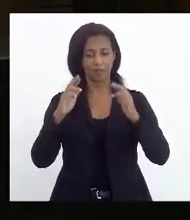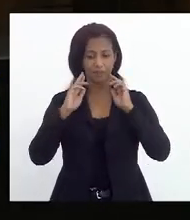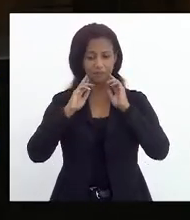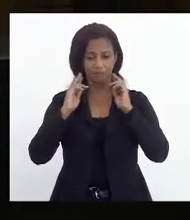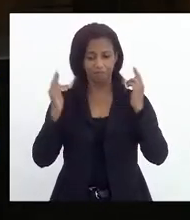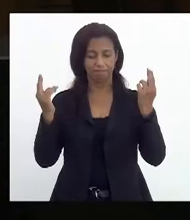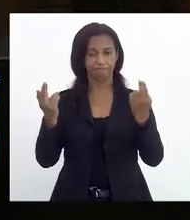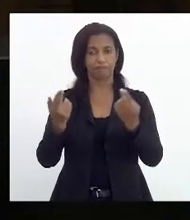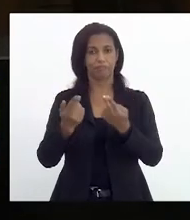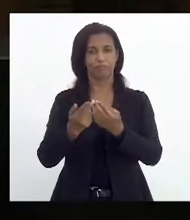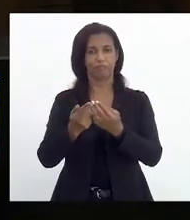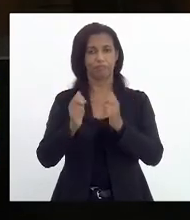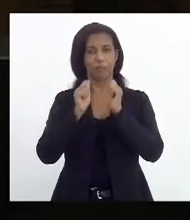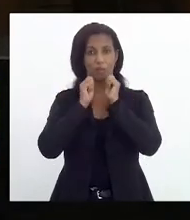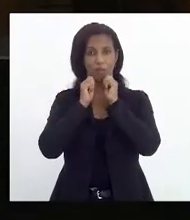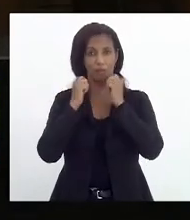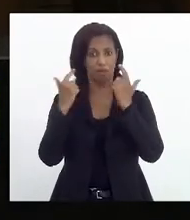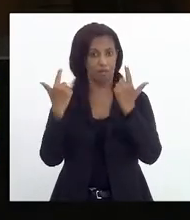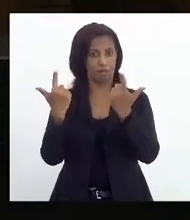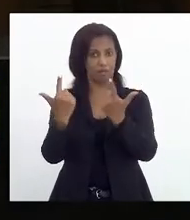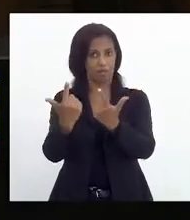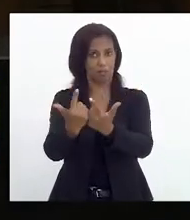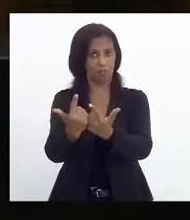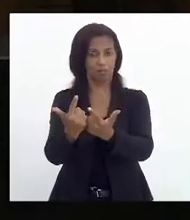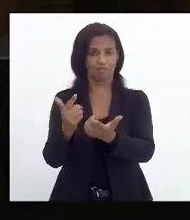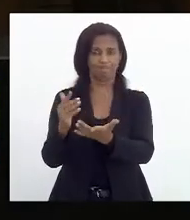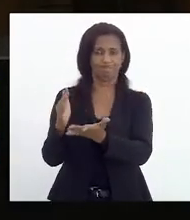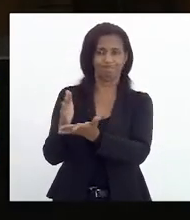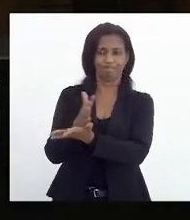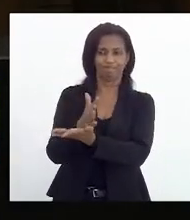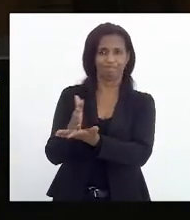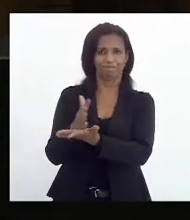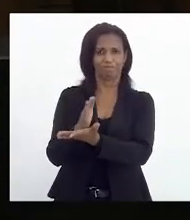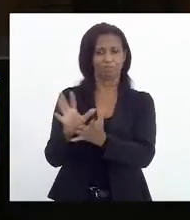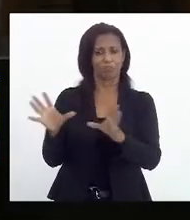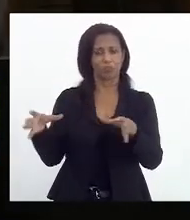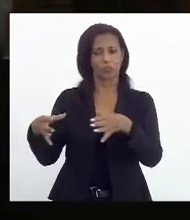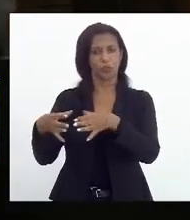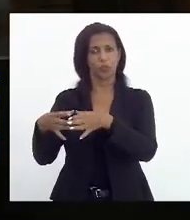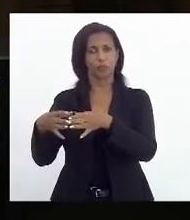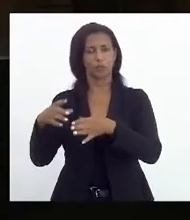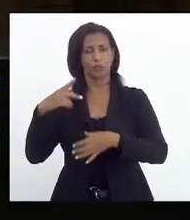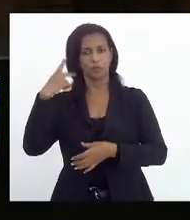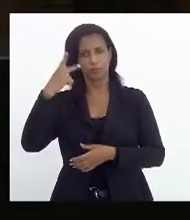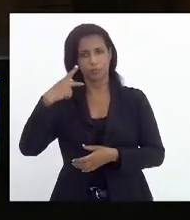Legislativa e pela maioria dos seus parlamentares